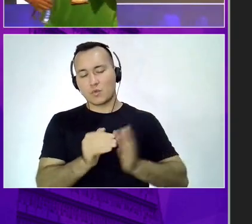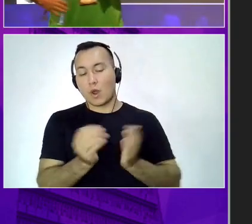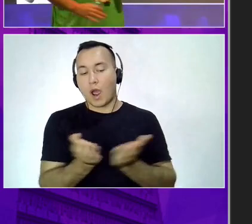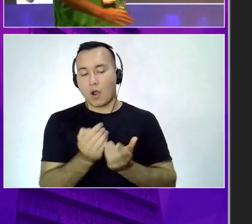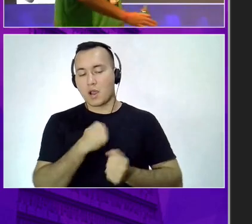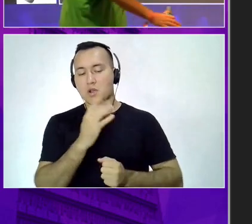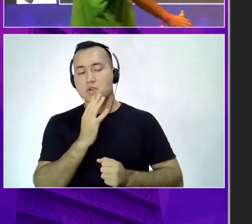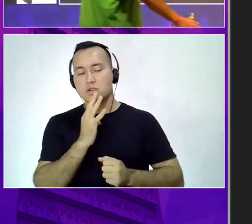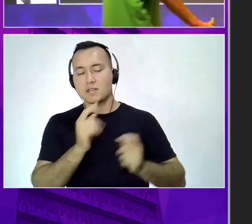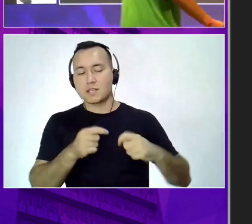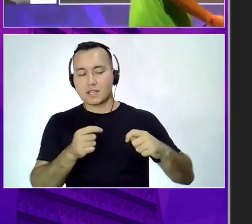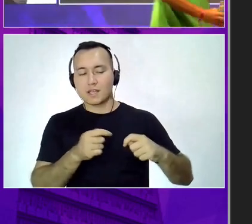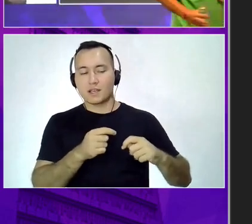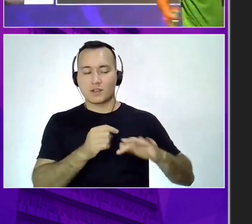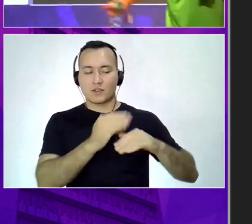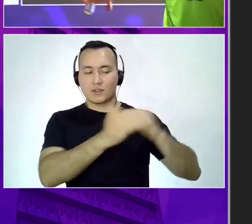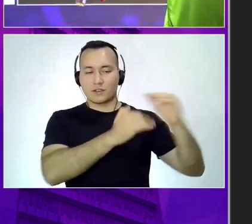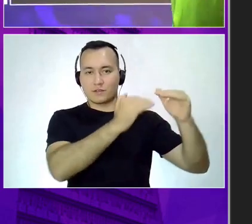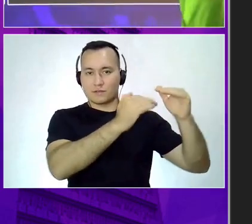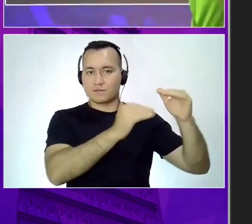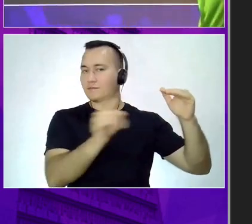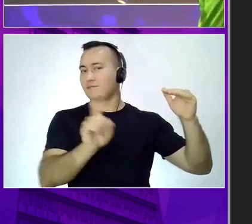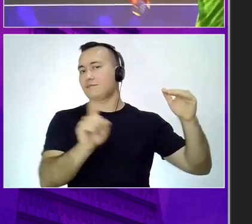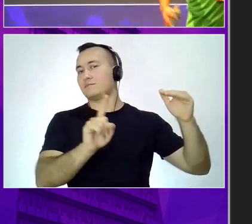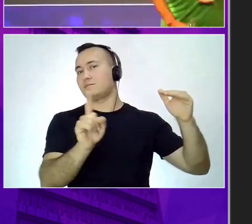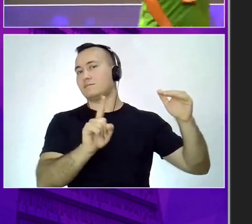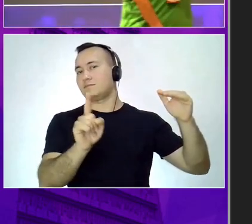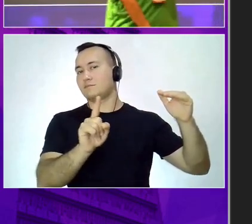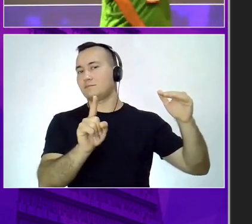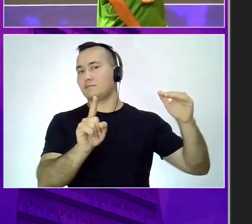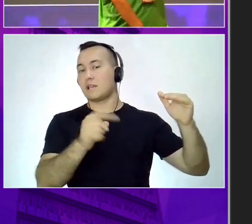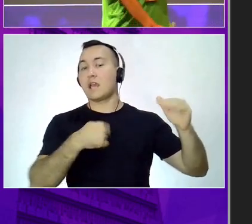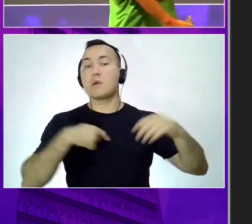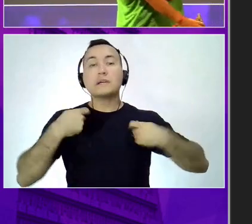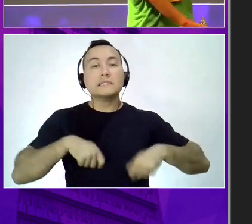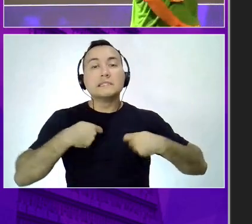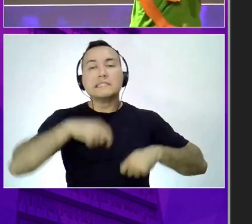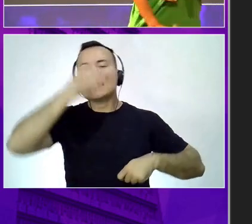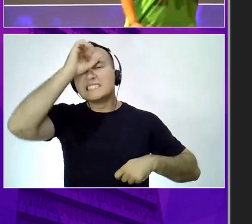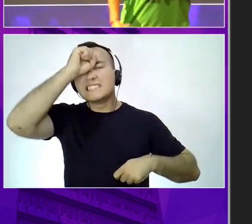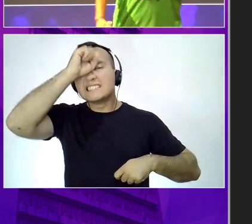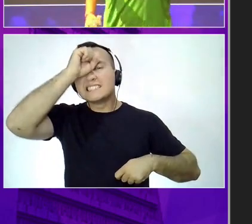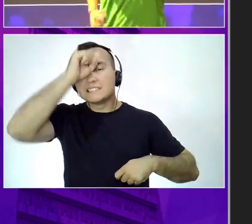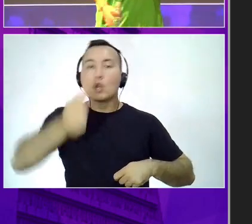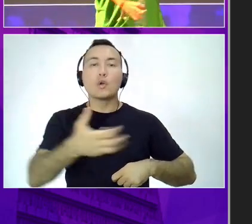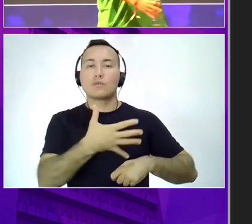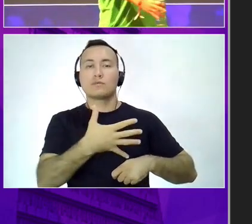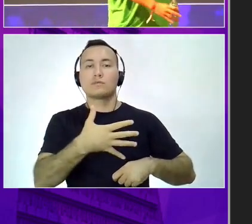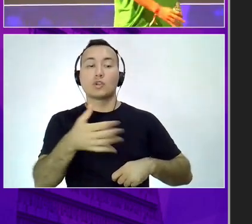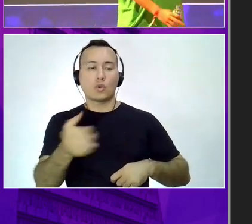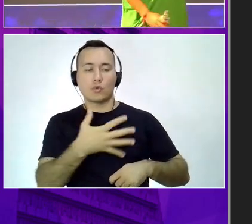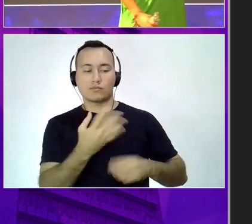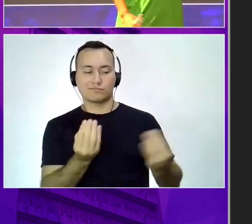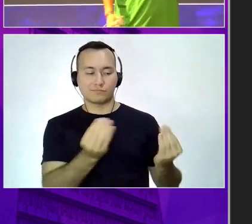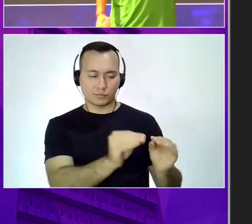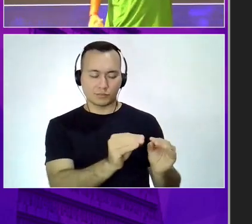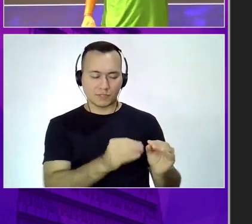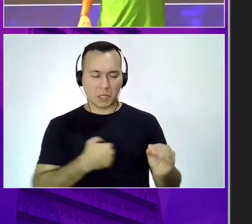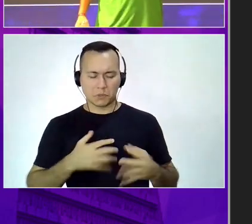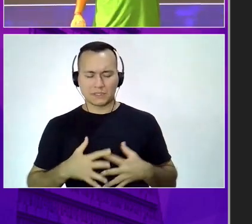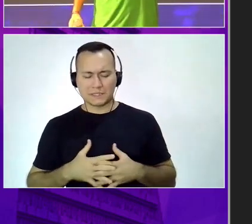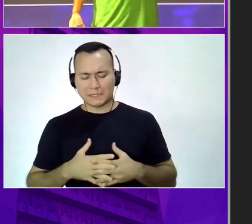porque aqui tem luz. Eu perdi lá, mas aqui tem luz, então eu estou buscando. Isso aí tem que ver diretamente